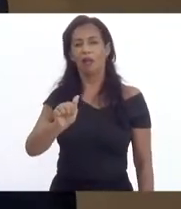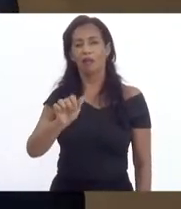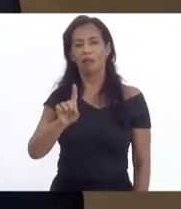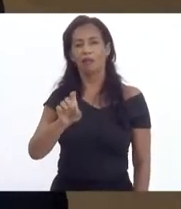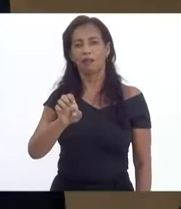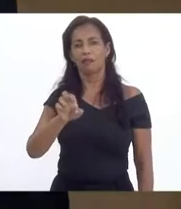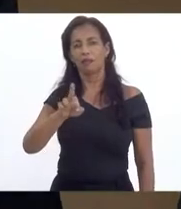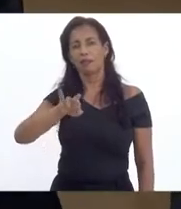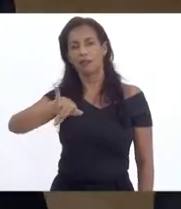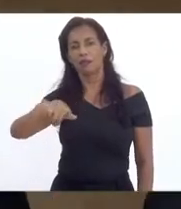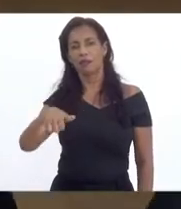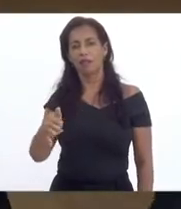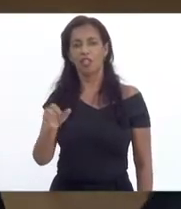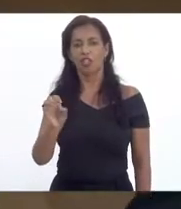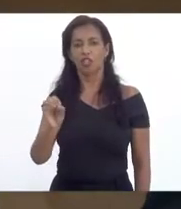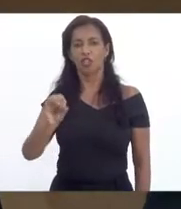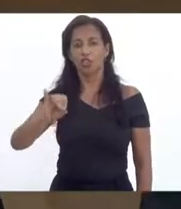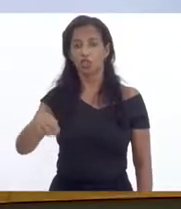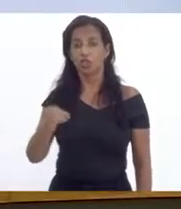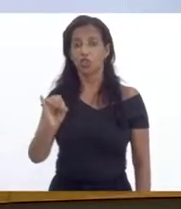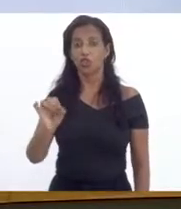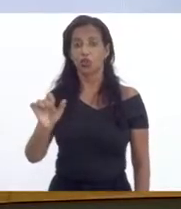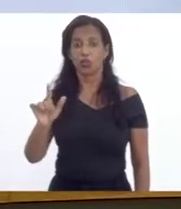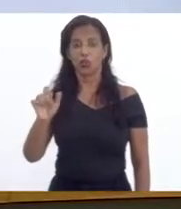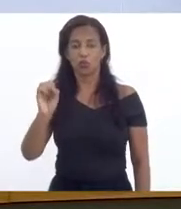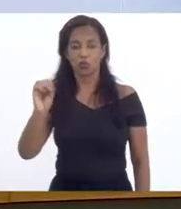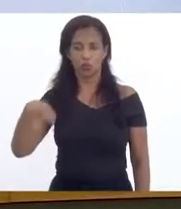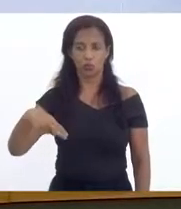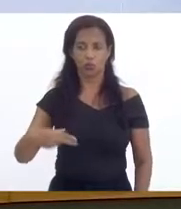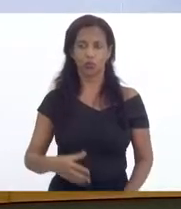nosso amigo Joilson Barcelos, por favor.